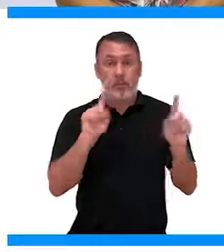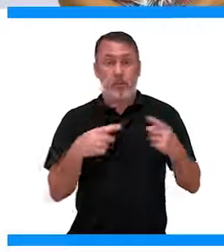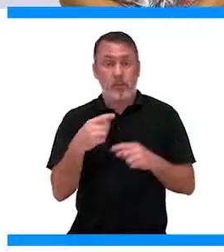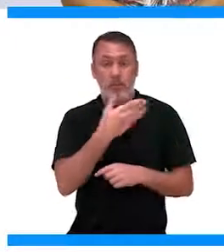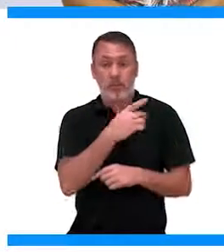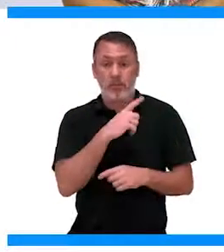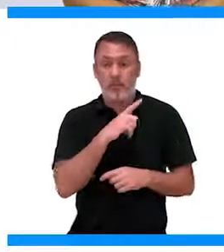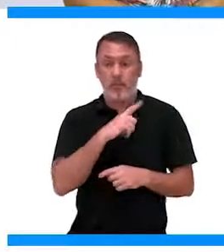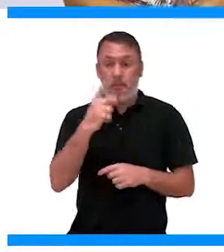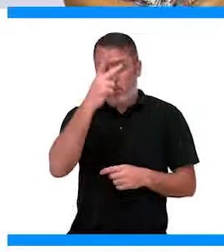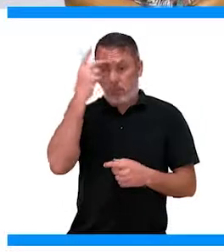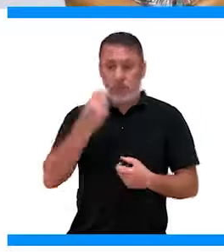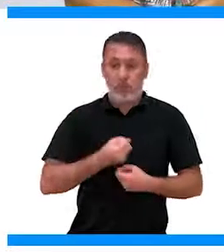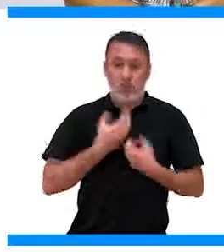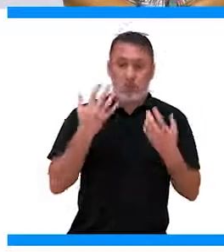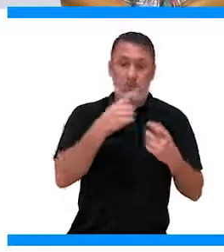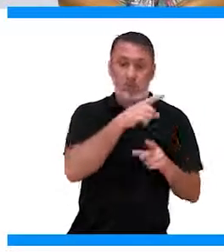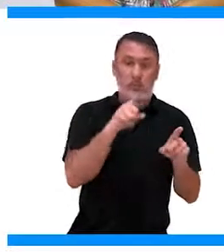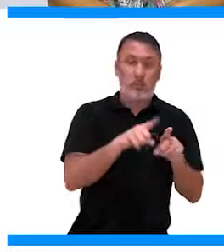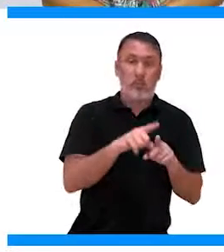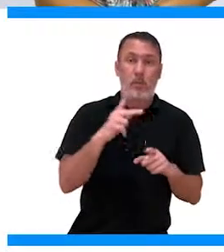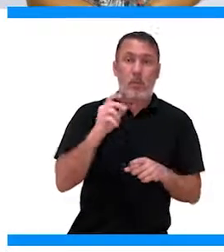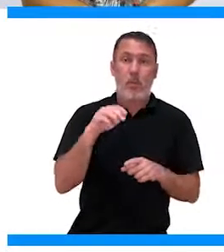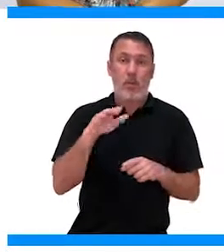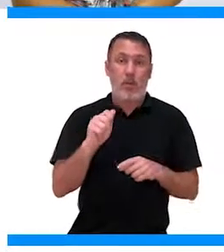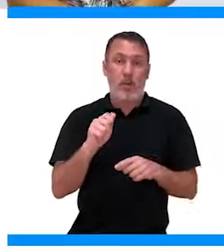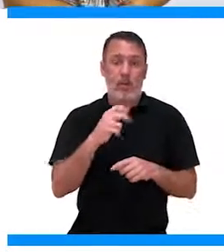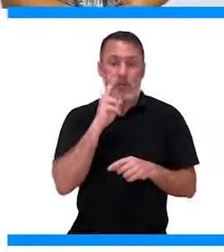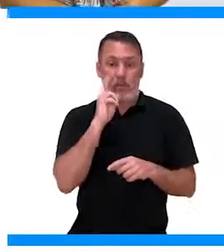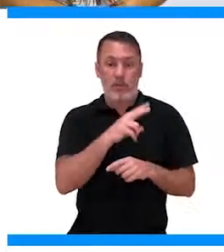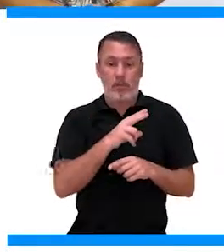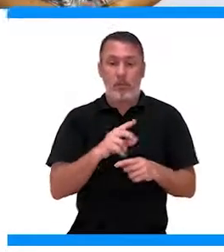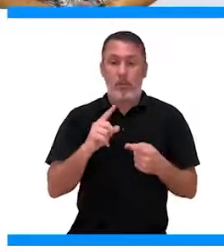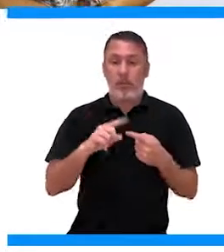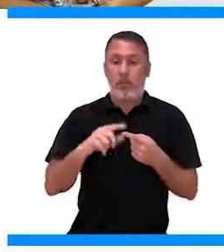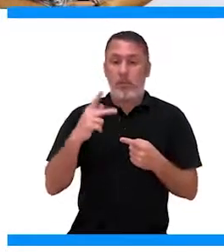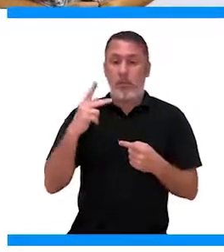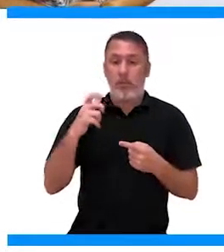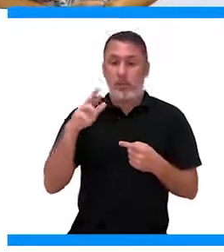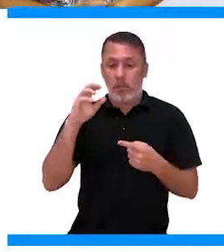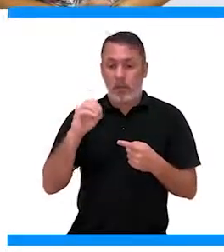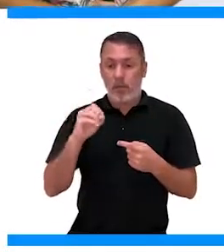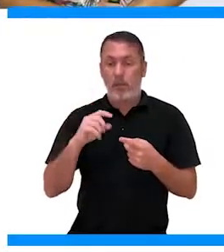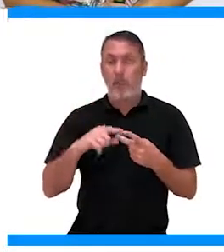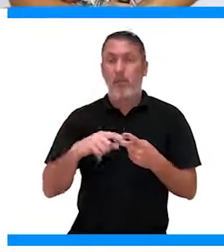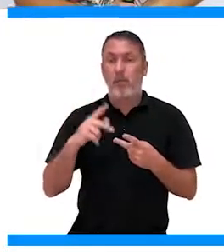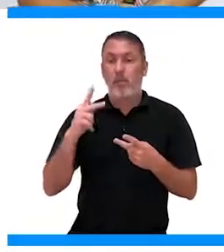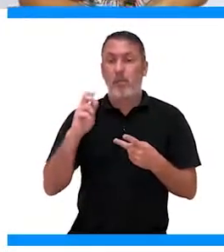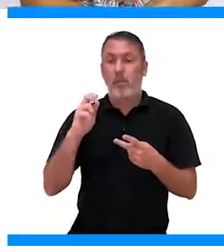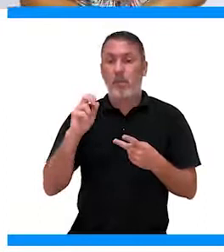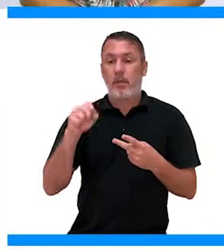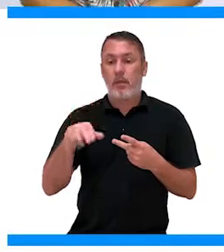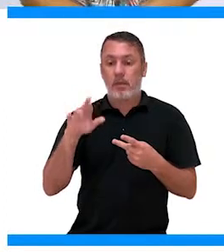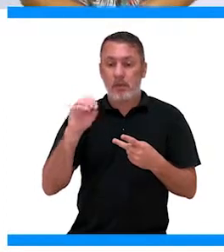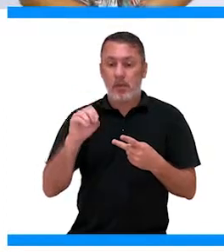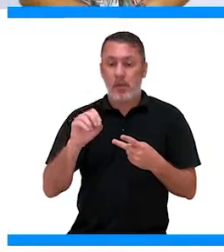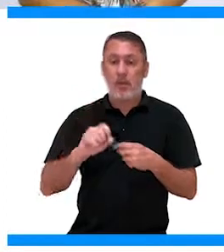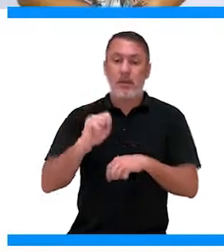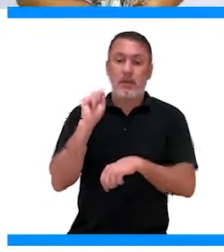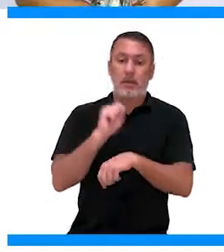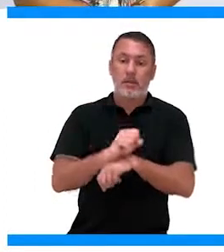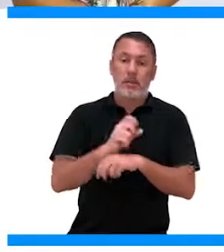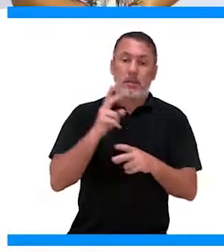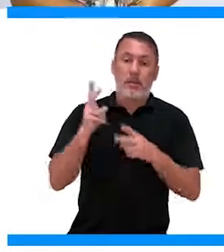uma música de Chico Buarque e um poema de Manuel Bandeira, que diz assim: Pedro, pedreiro, penseiro e esperando o